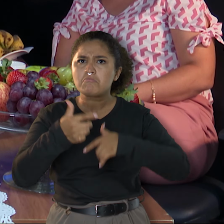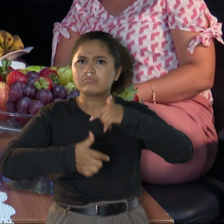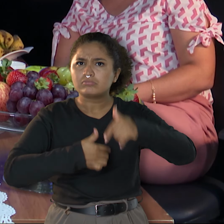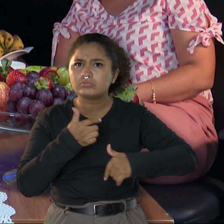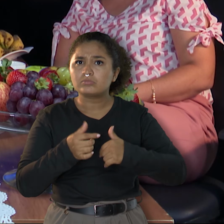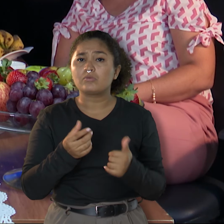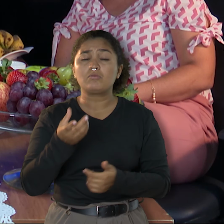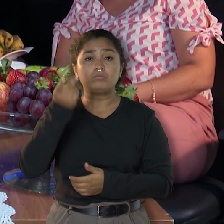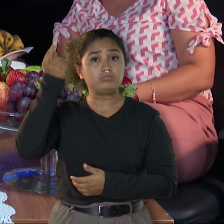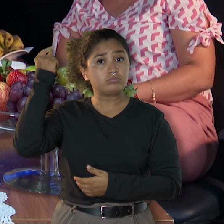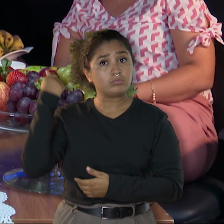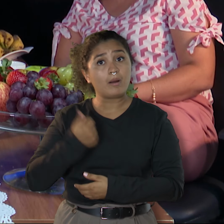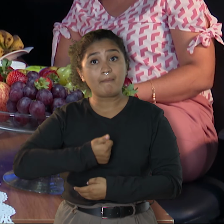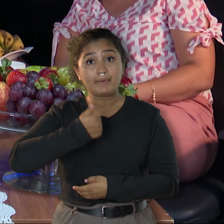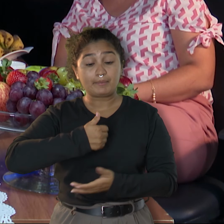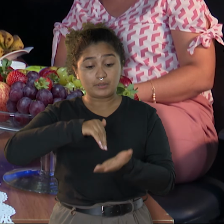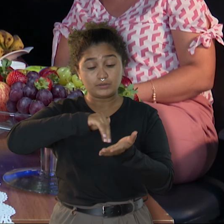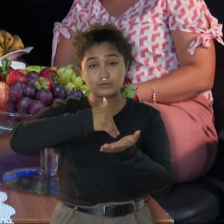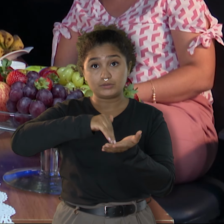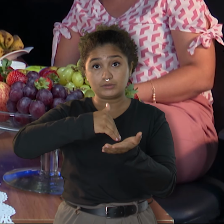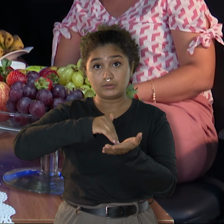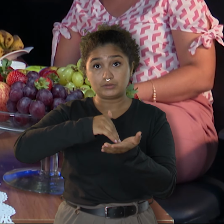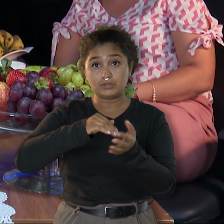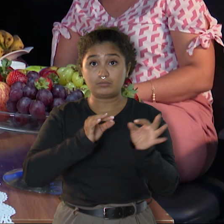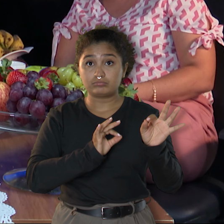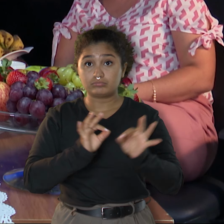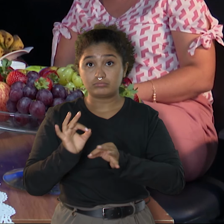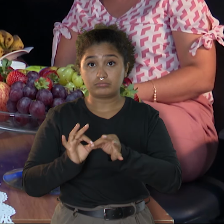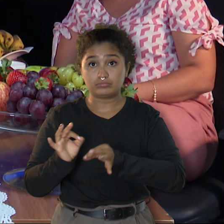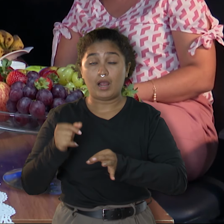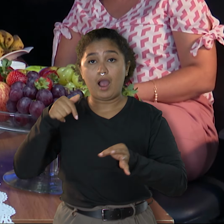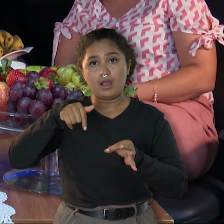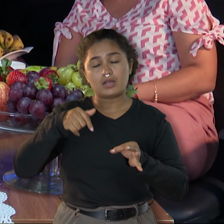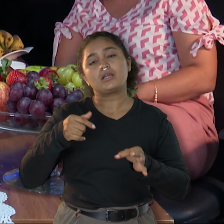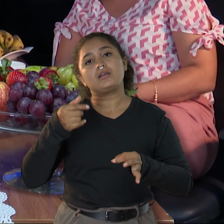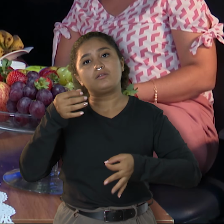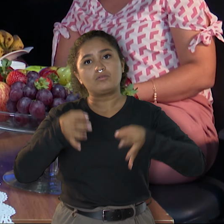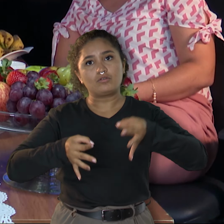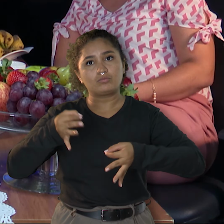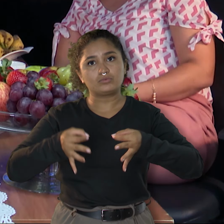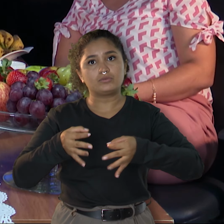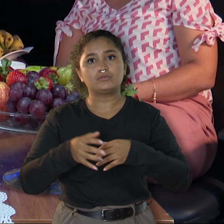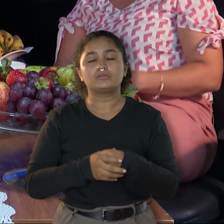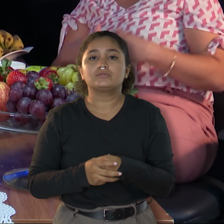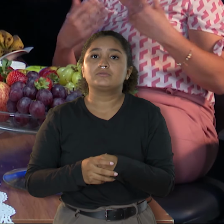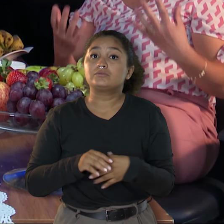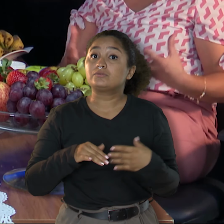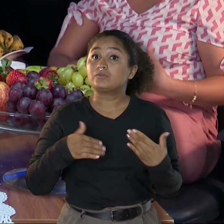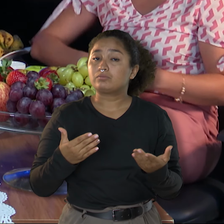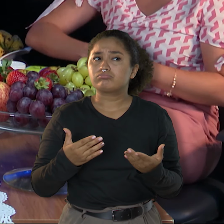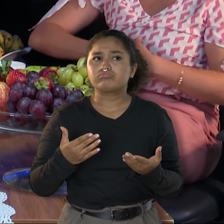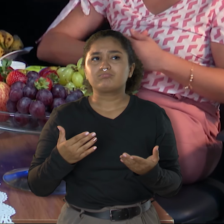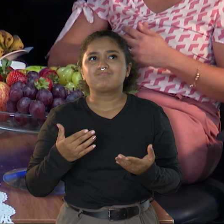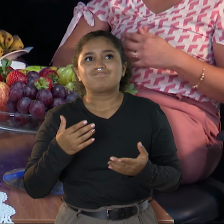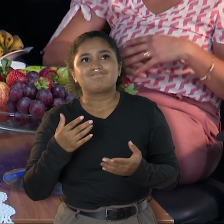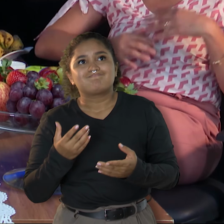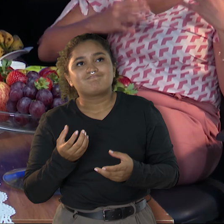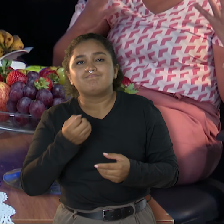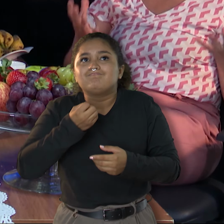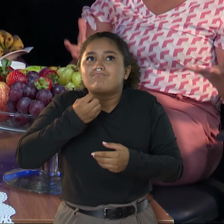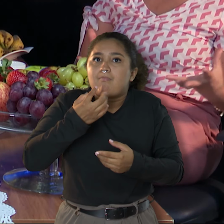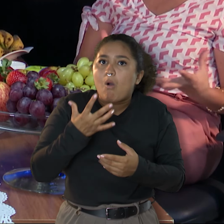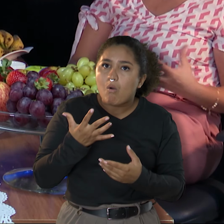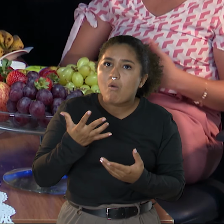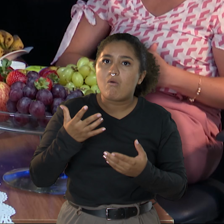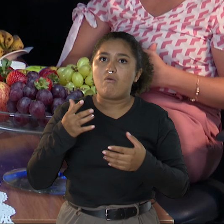quando ela foi a primeira secretária de gestão estratégica aqui do tribunal, é isso, Tainá? Isso. E disse que o tribunal não estava assim andando tão bem